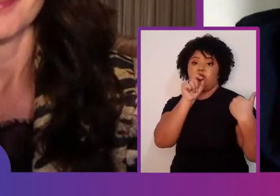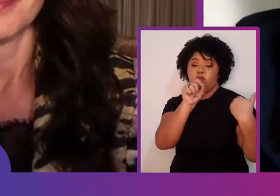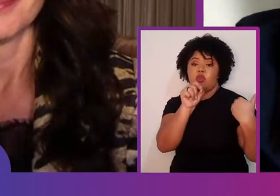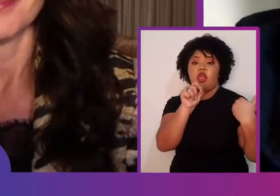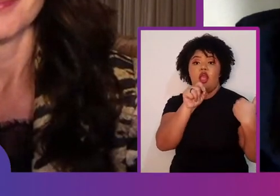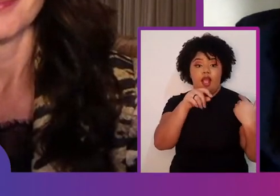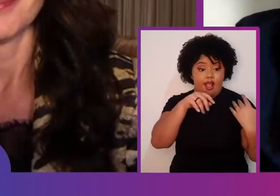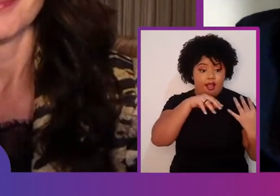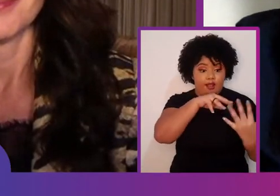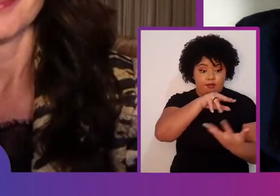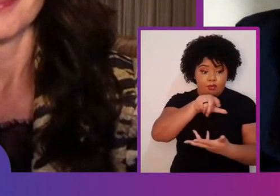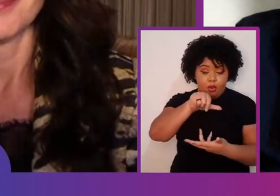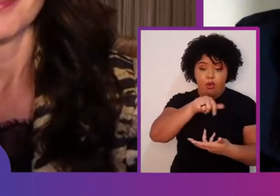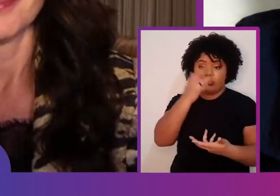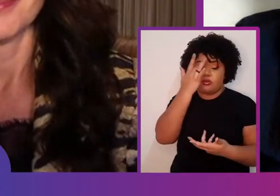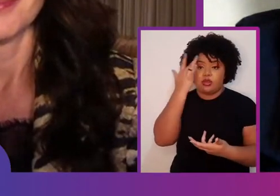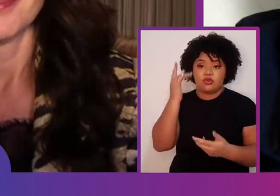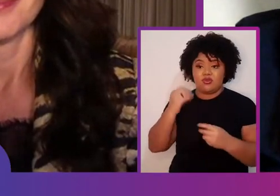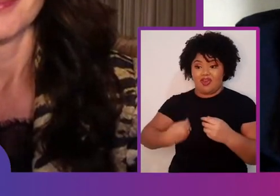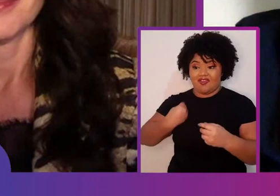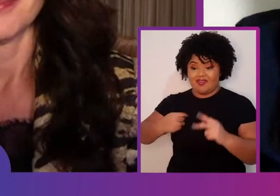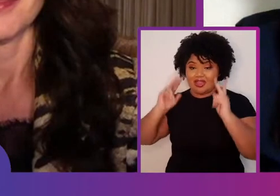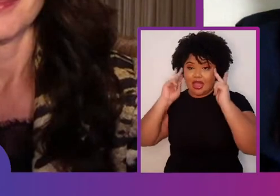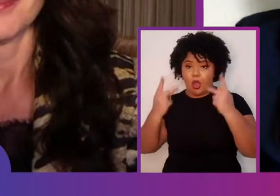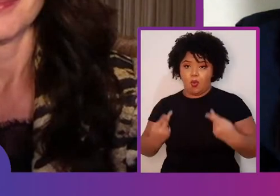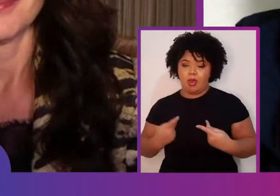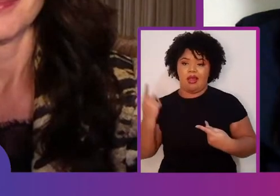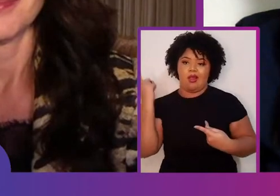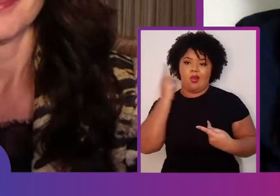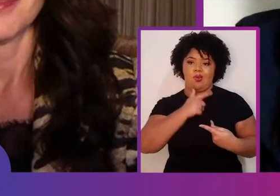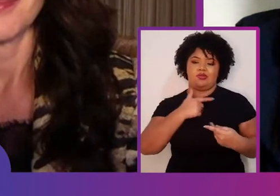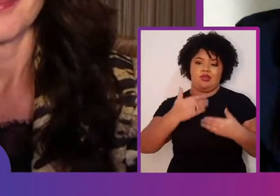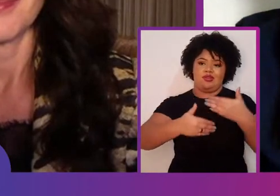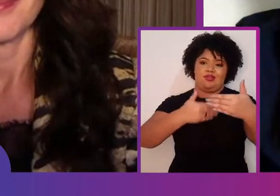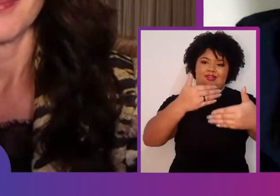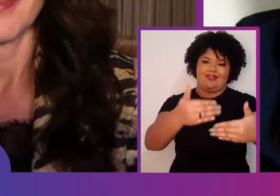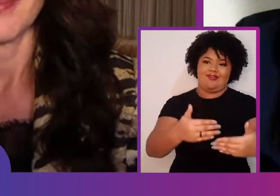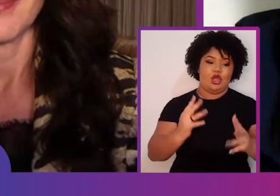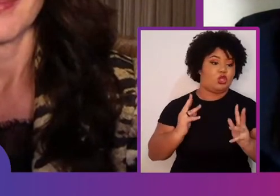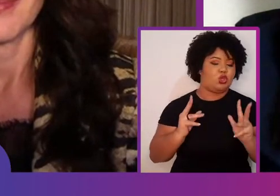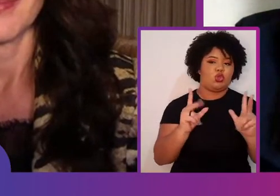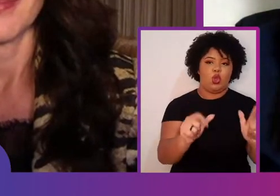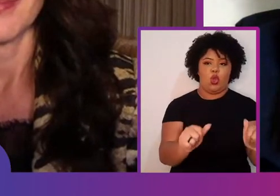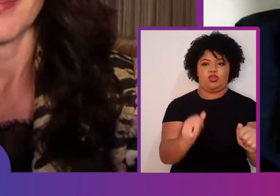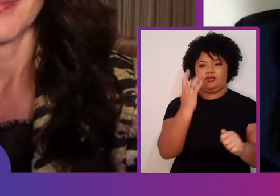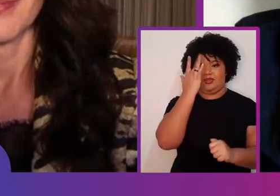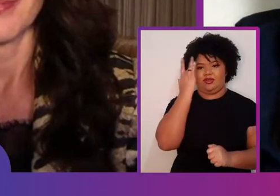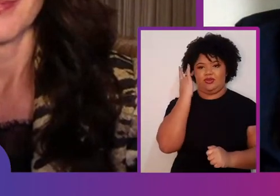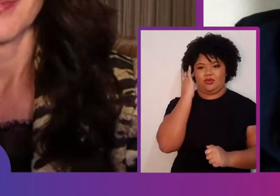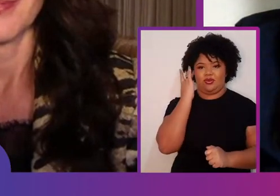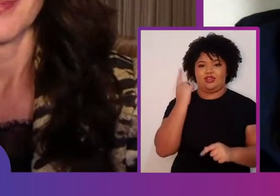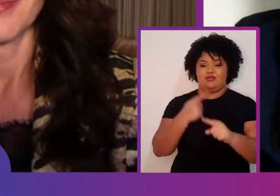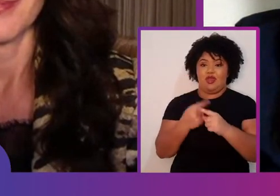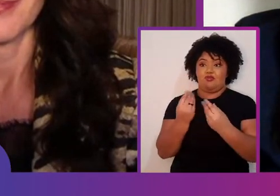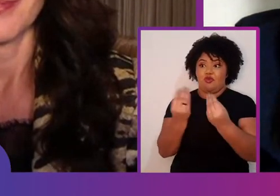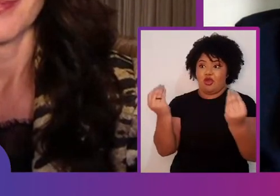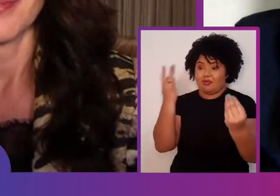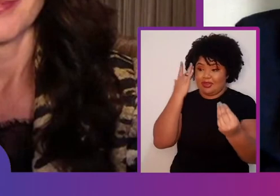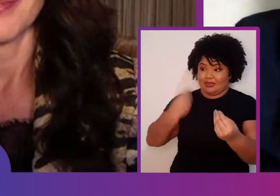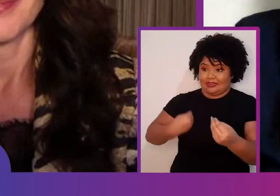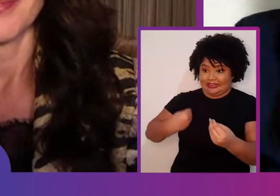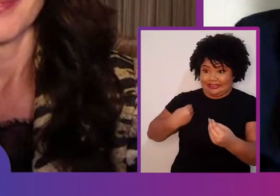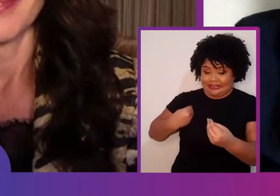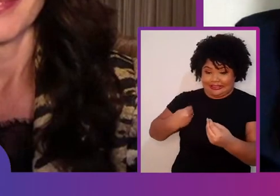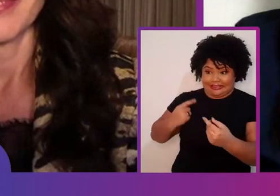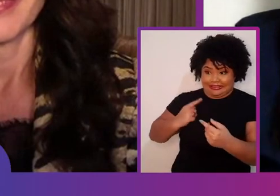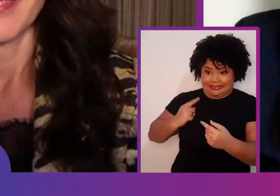toda a vida humana que nós construímos, porque a gente passou do ponto, a gente criou muito mais gente do que devia. Agora nós vamos ter que dar conta disso